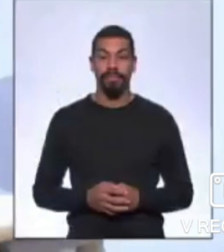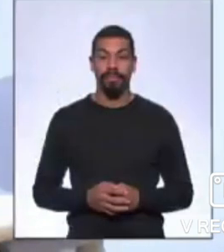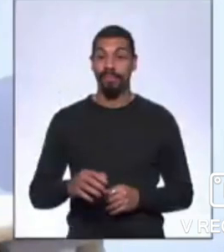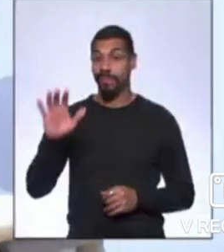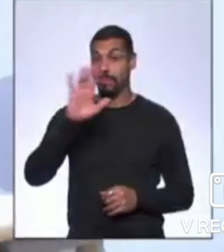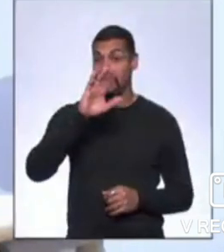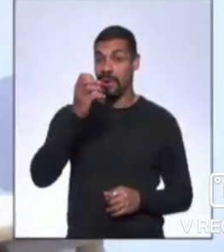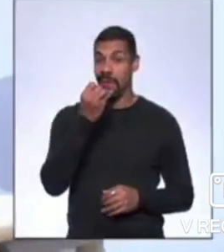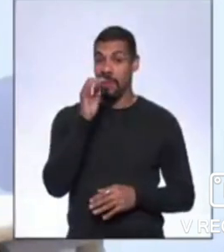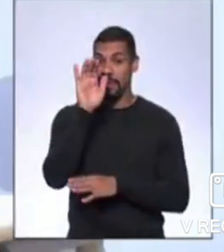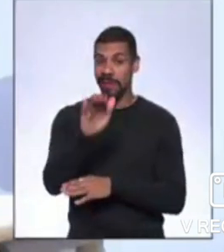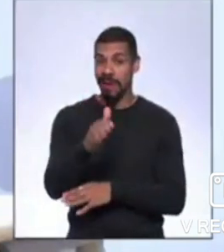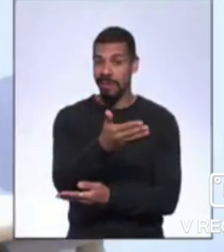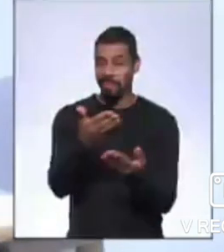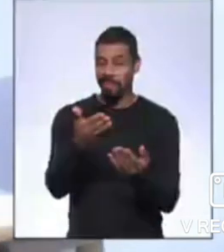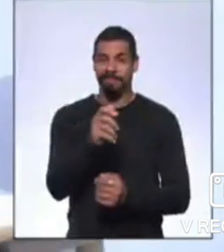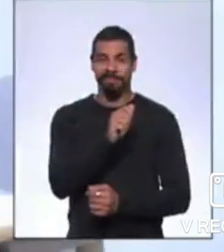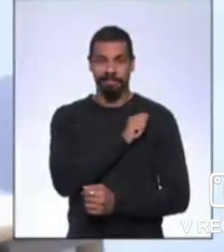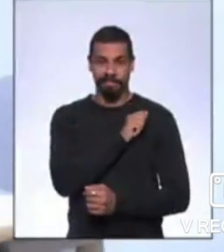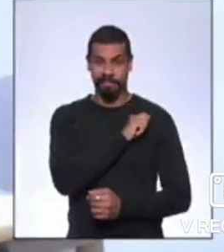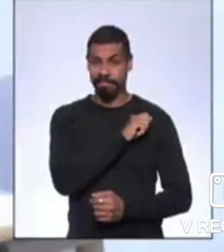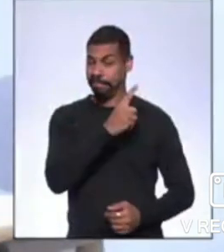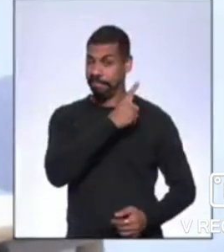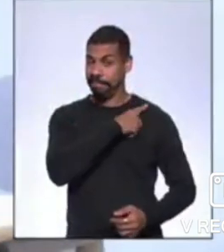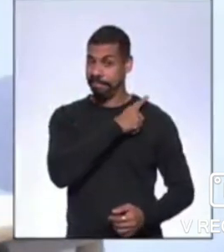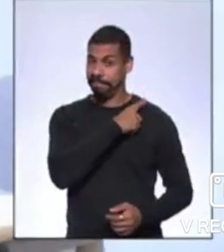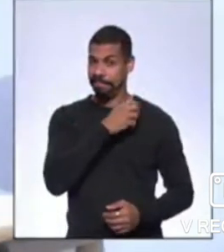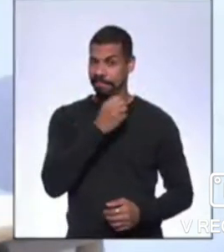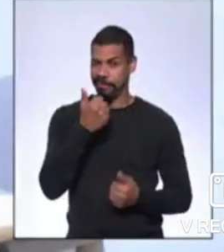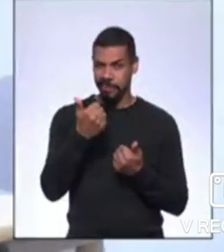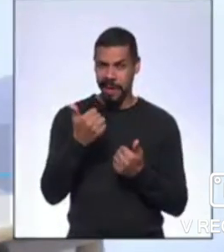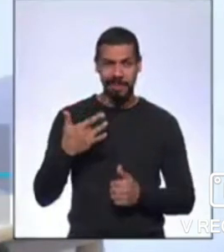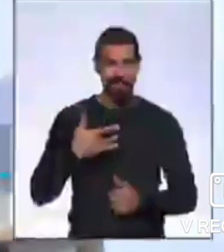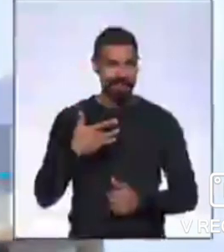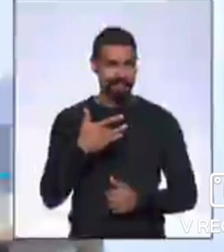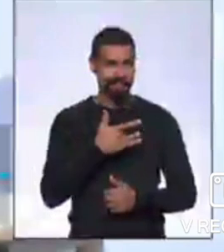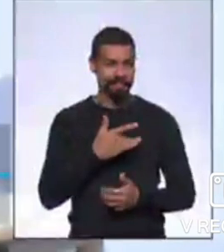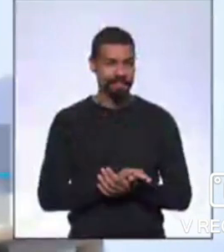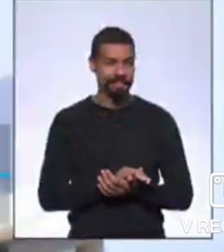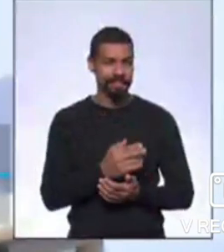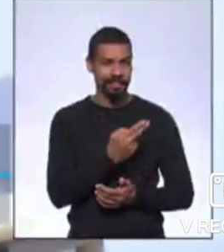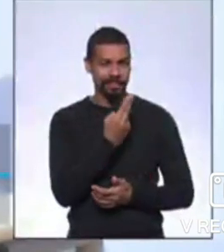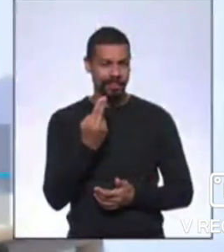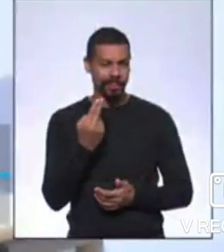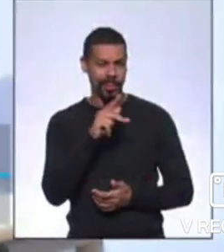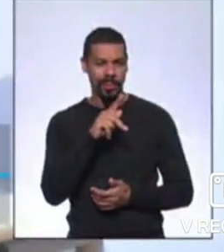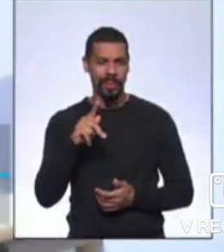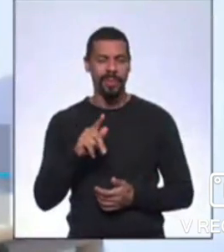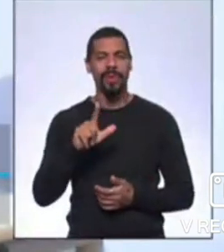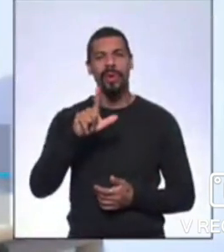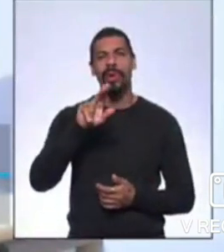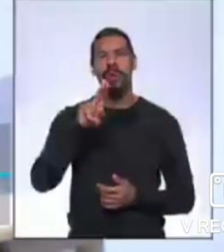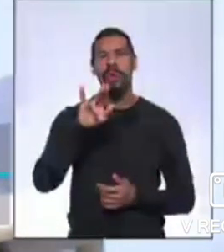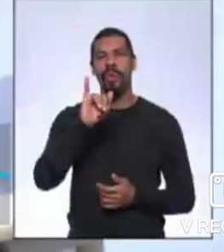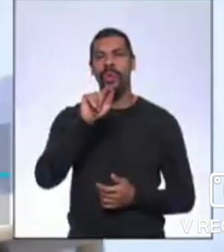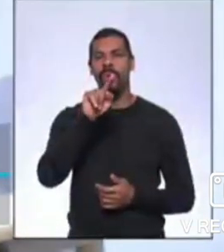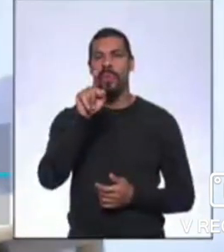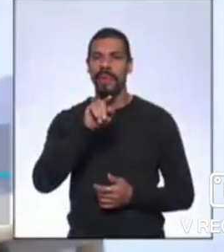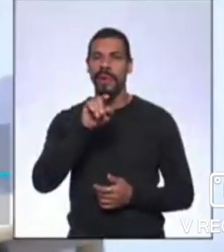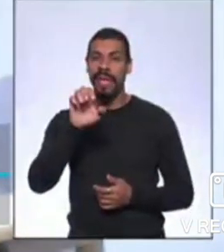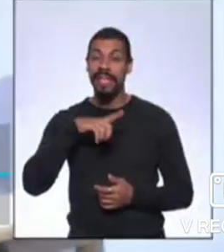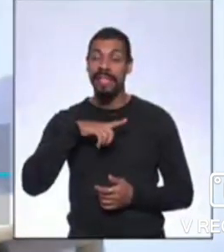Boa tarde, estudantes da primeira série do ensino médio, tudo bem com vocês? Eu sou a professora Luíse Coutinho, estamos aqui para